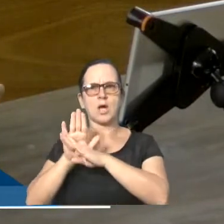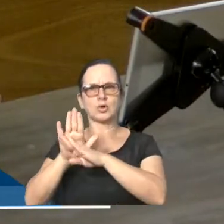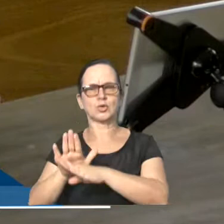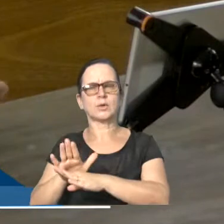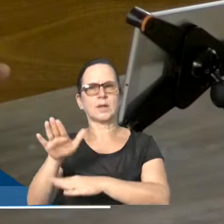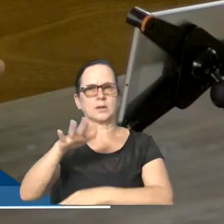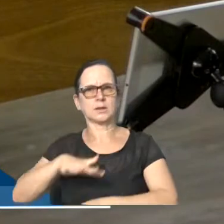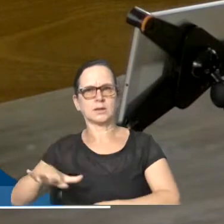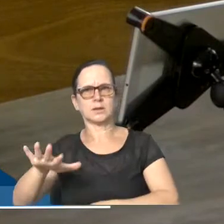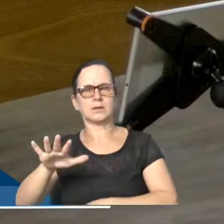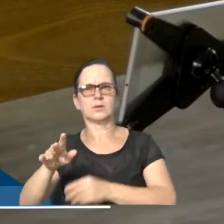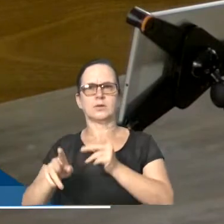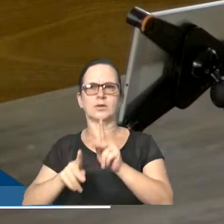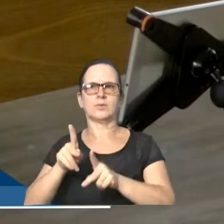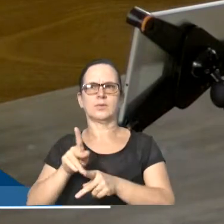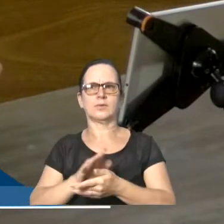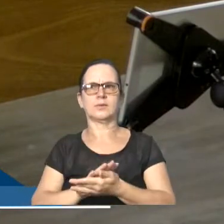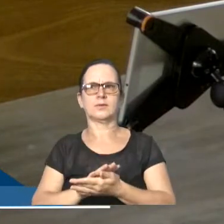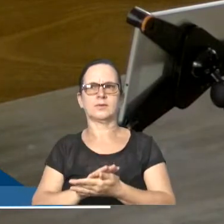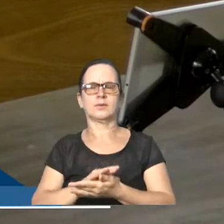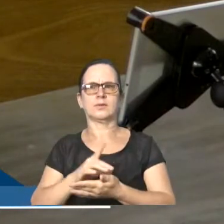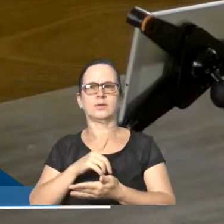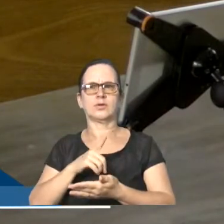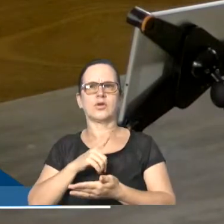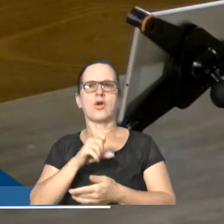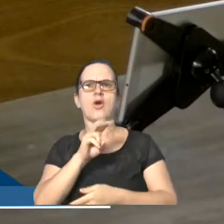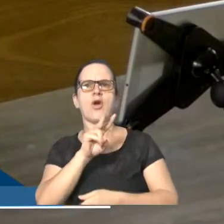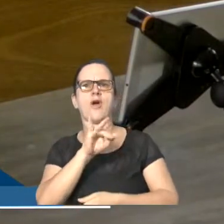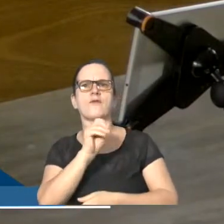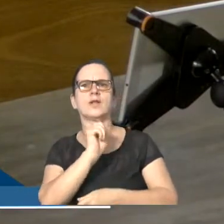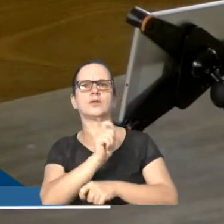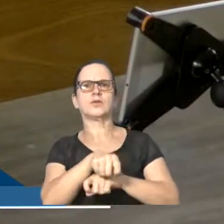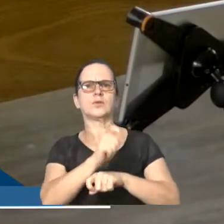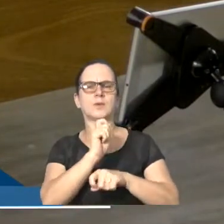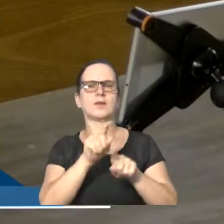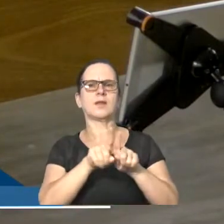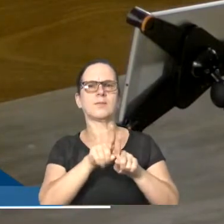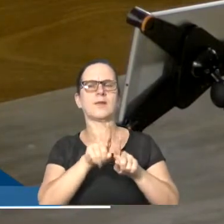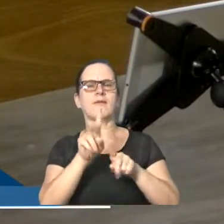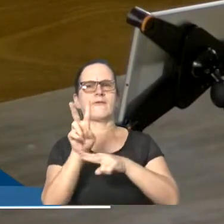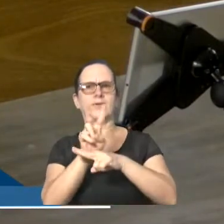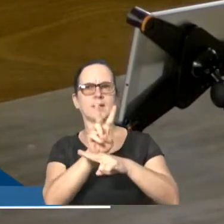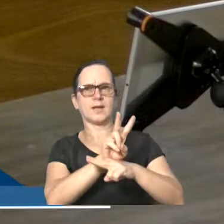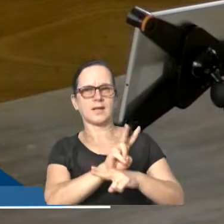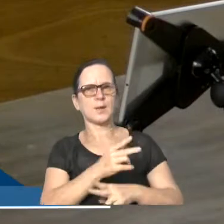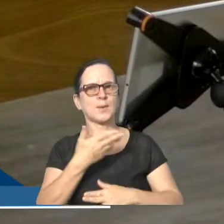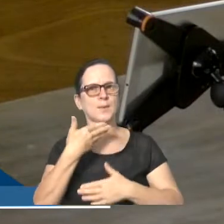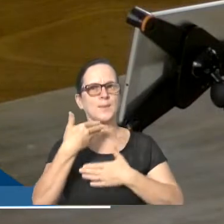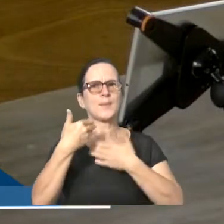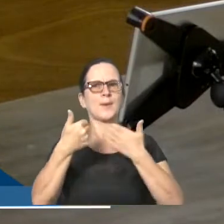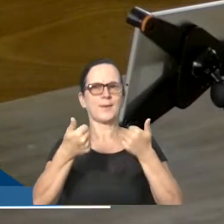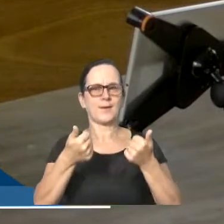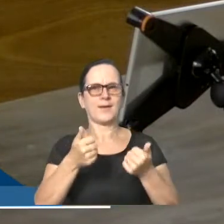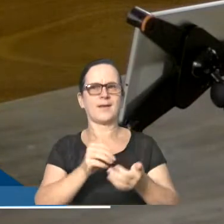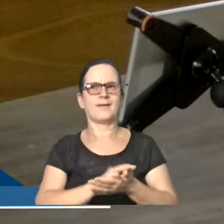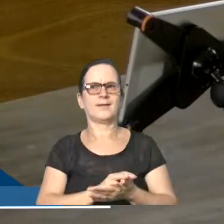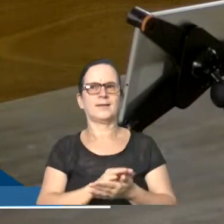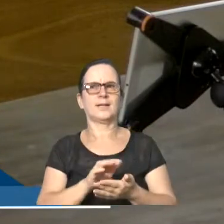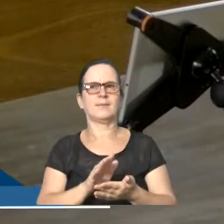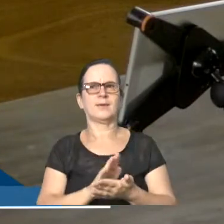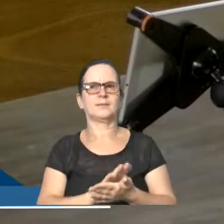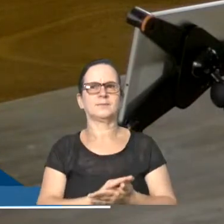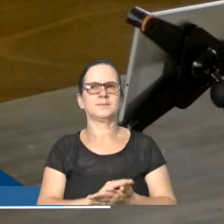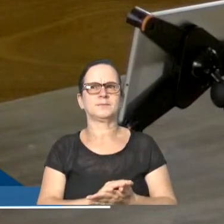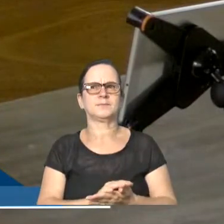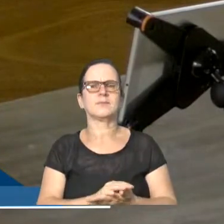população. Nesse mesmo ano, salvo engano, eu mandei para o recurso para a Vila dos Pescadores, no qual eu fiscalizei lá, acompanhei, foi melhorado. Mas como o Sérgio bem mencionou